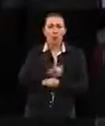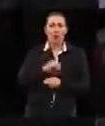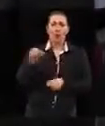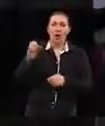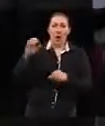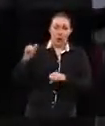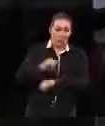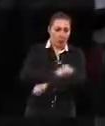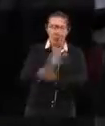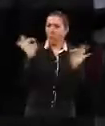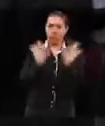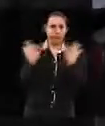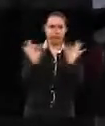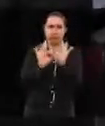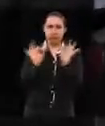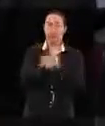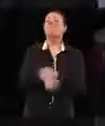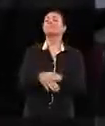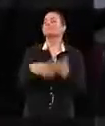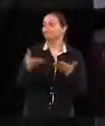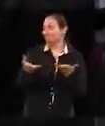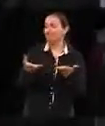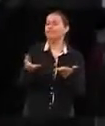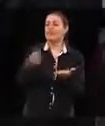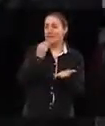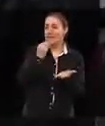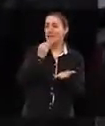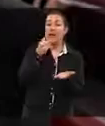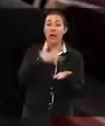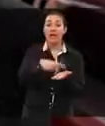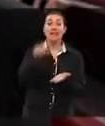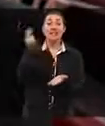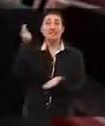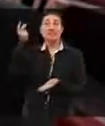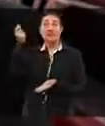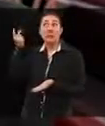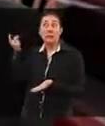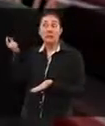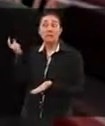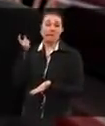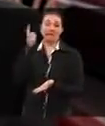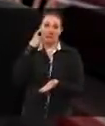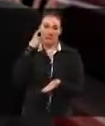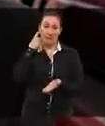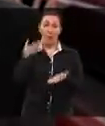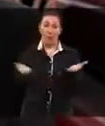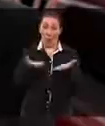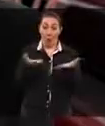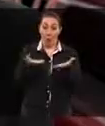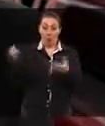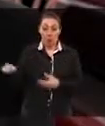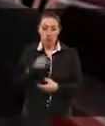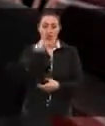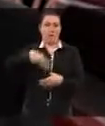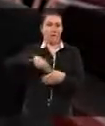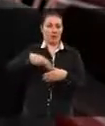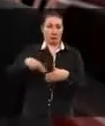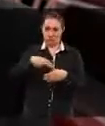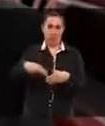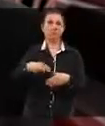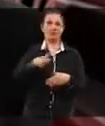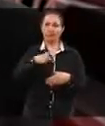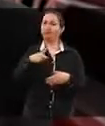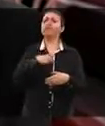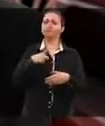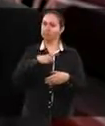gente tem é gordura zero, né? Exatamente. Isso é uma coisa muito do passado. Tá? A nutrição moderna hoje, ela preconiza